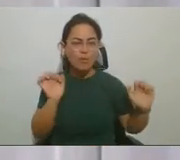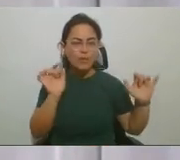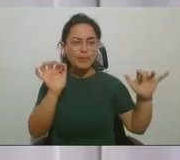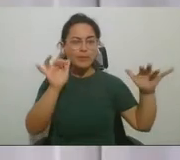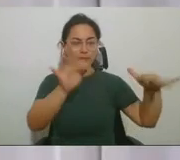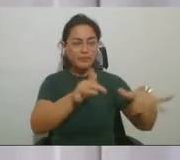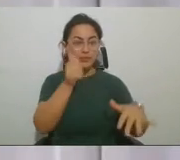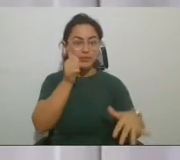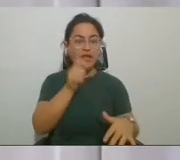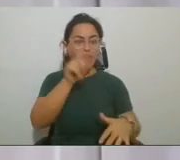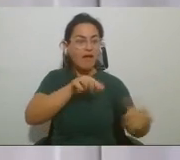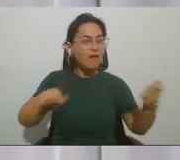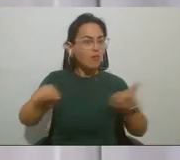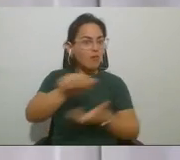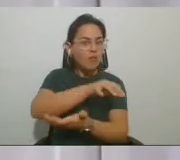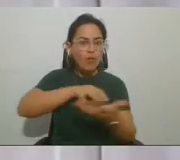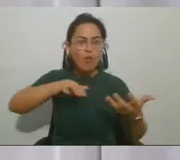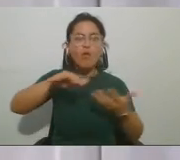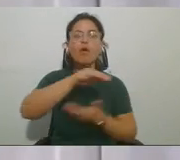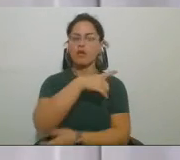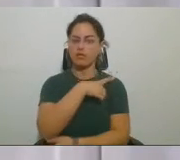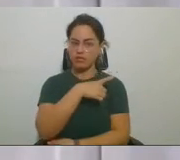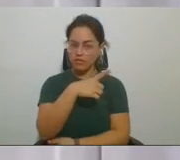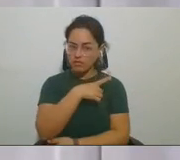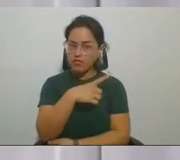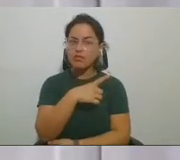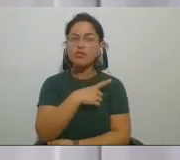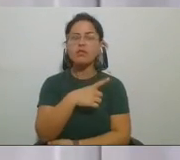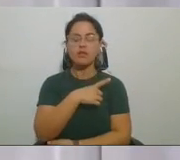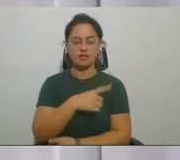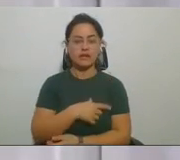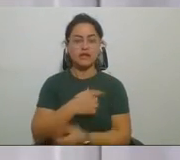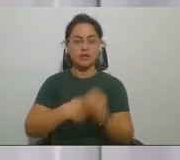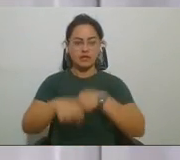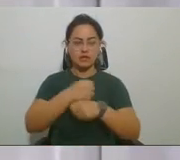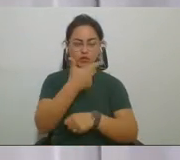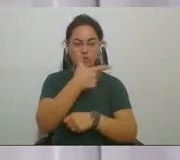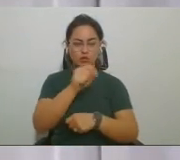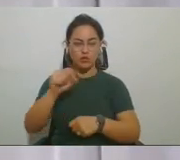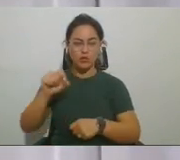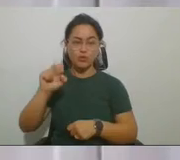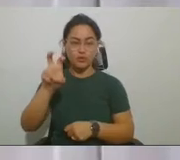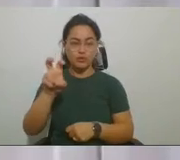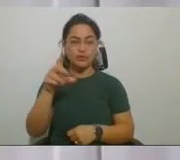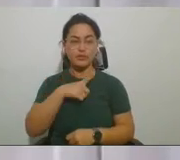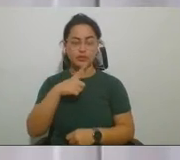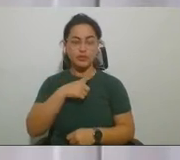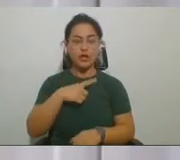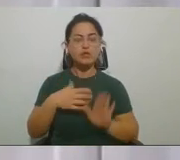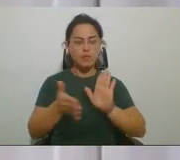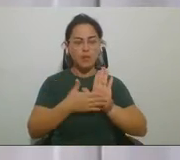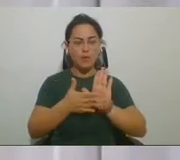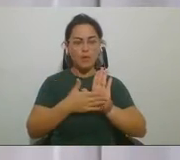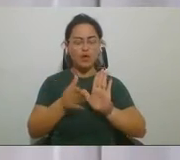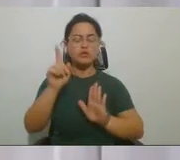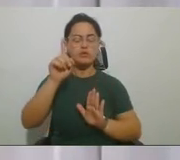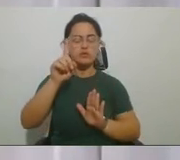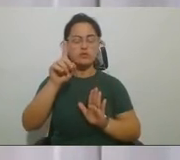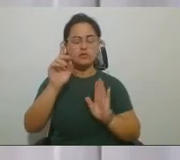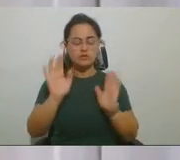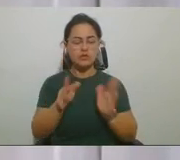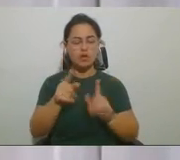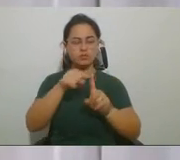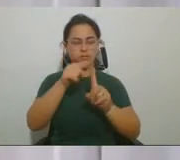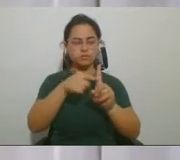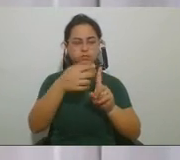revoluções enormes. Em 2005, então, já tínhamos a pauta do aborto, traçamos uma linha